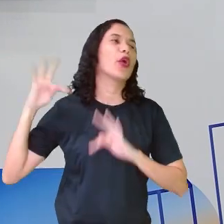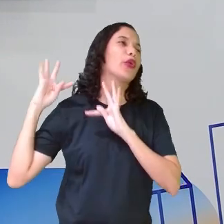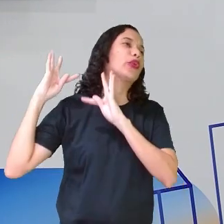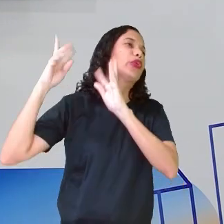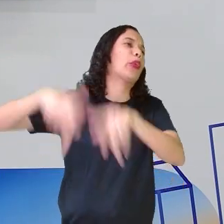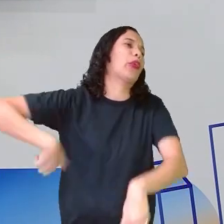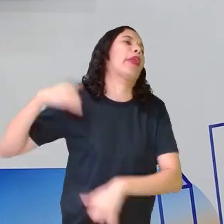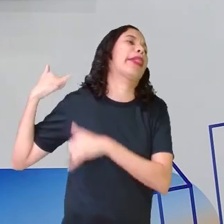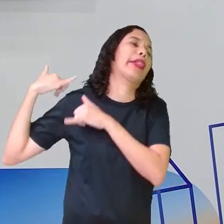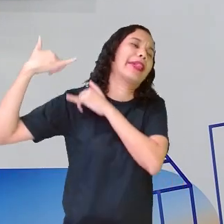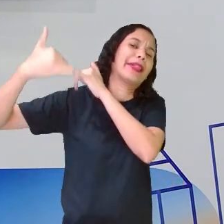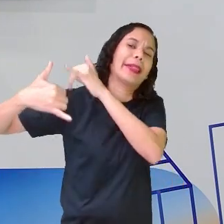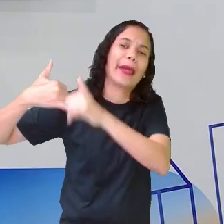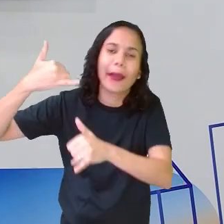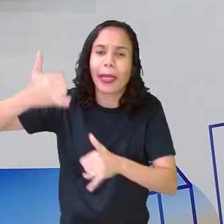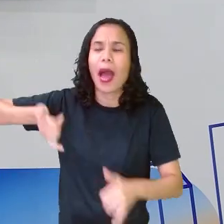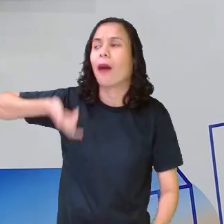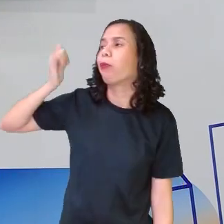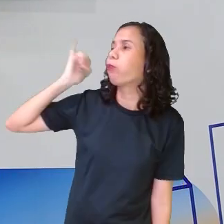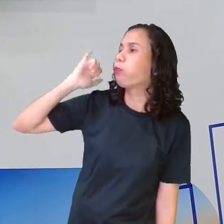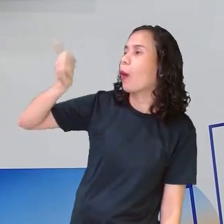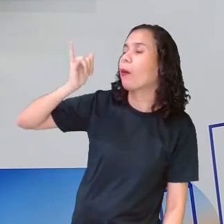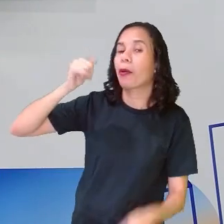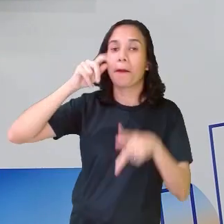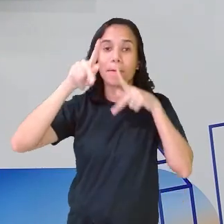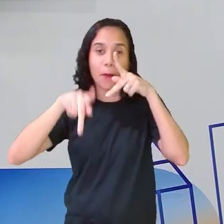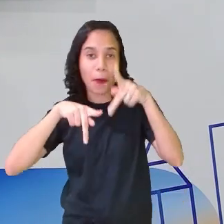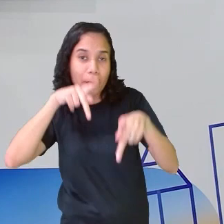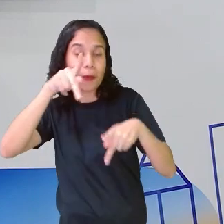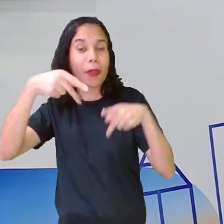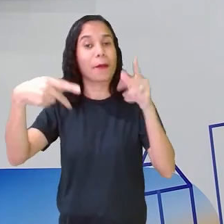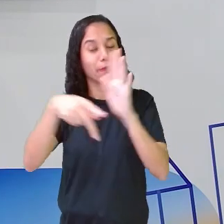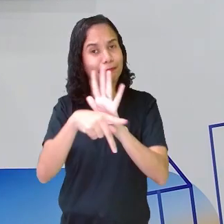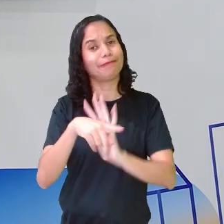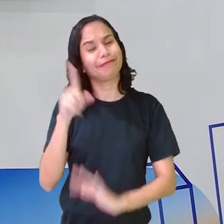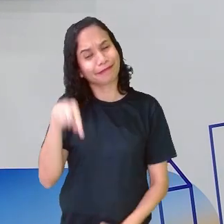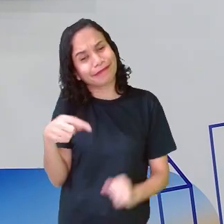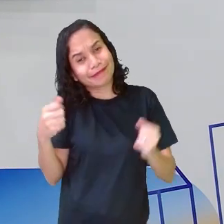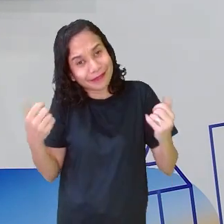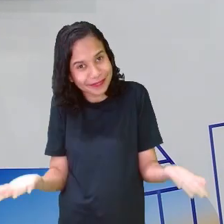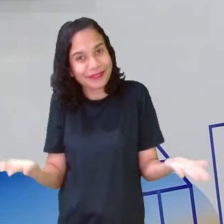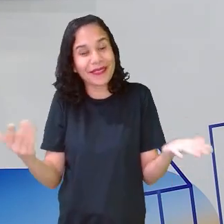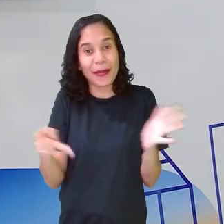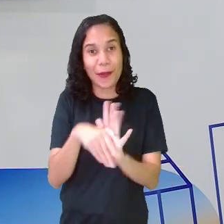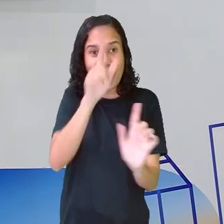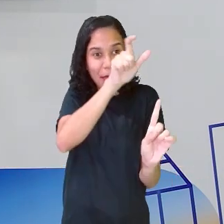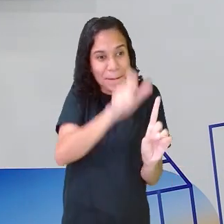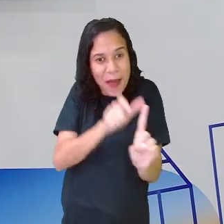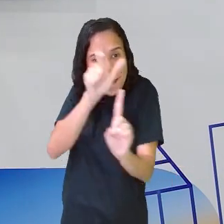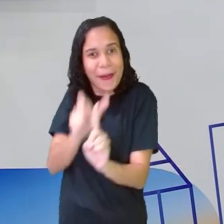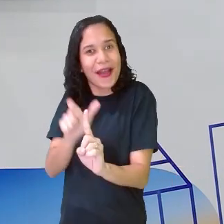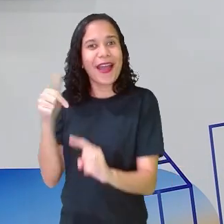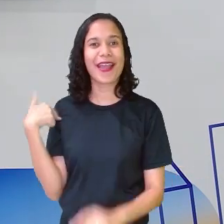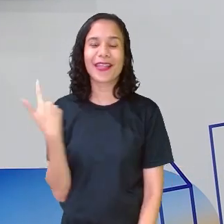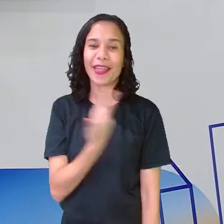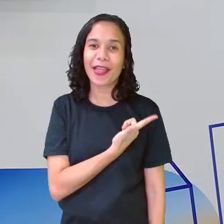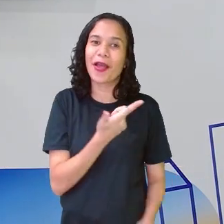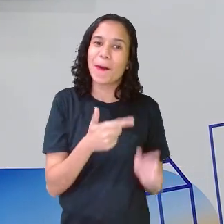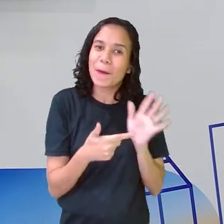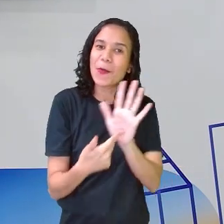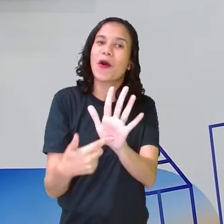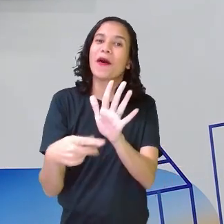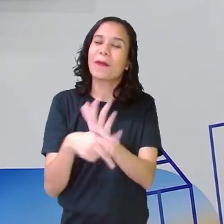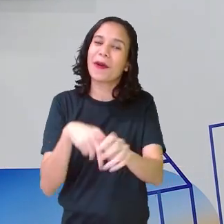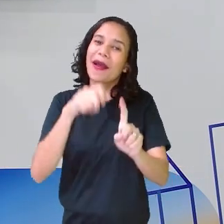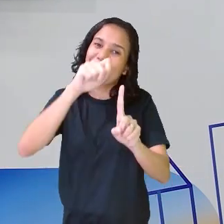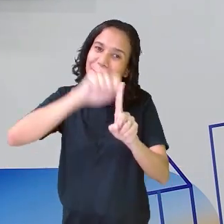tudo história. Contos populares, lendas populares, né? Desses personagens que a gente vem trazendo